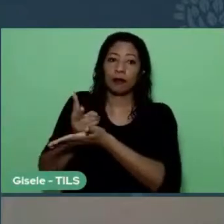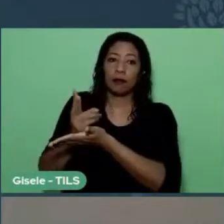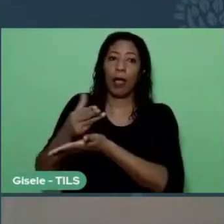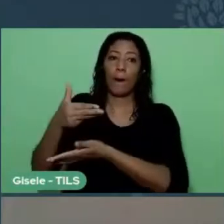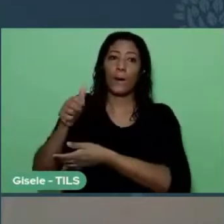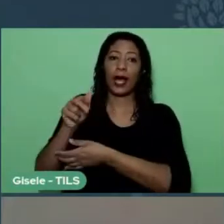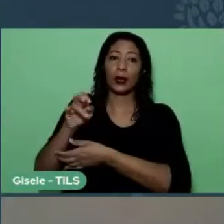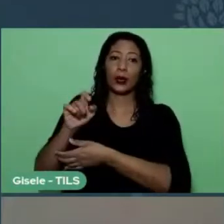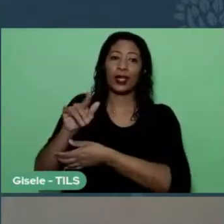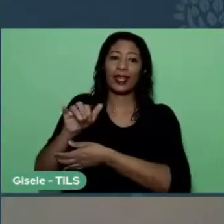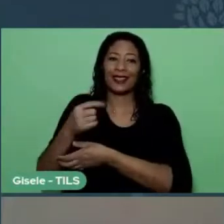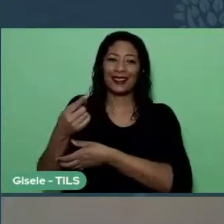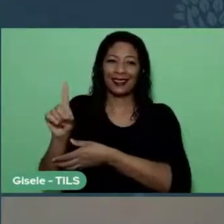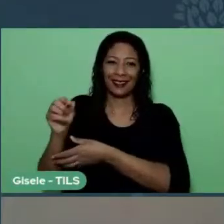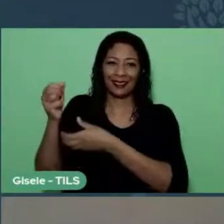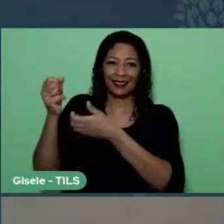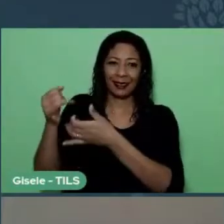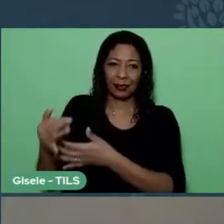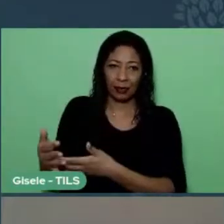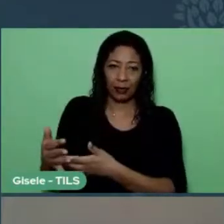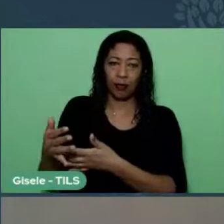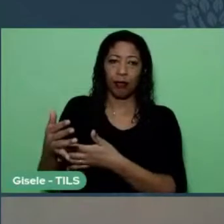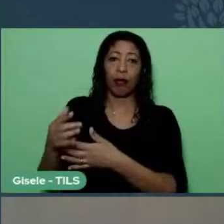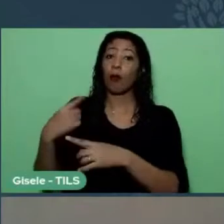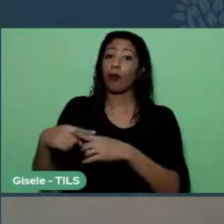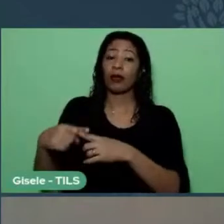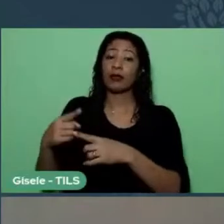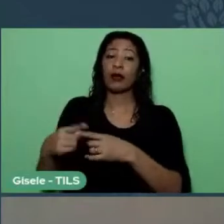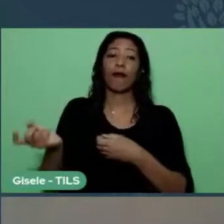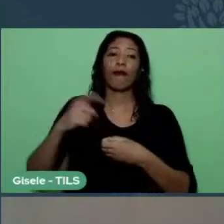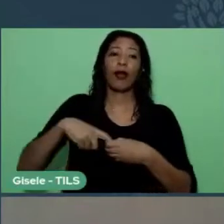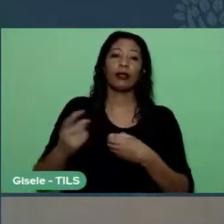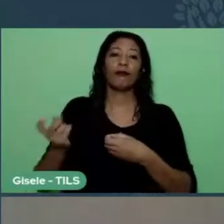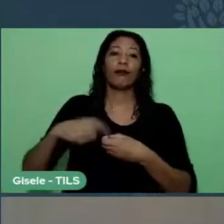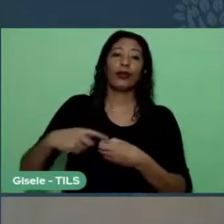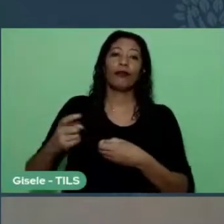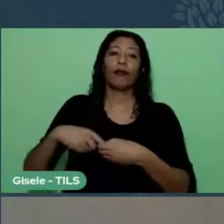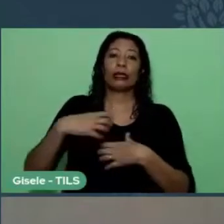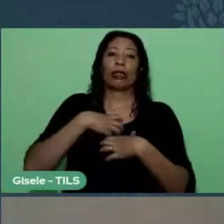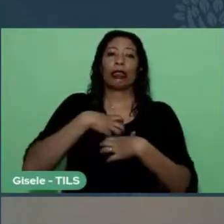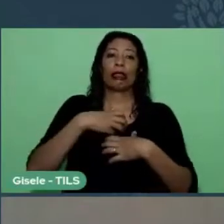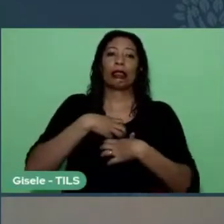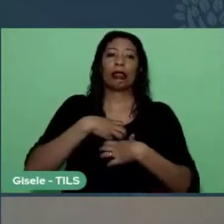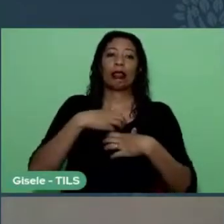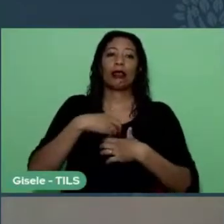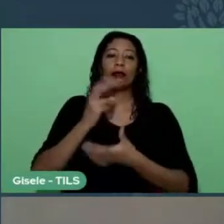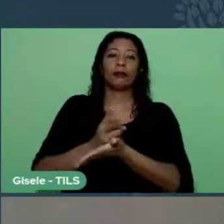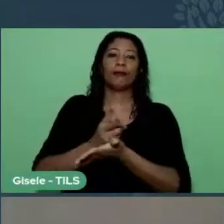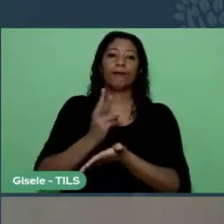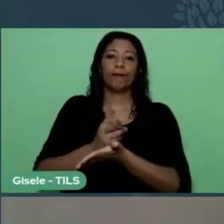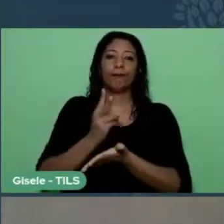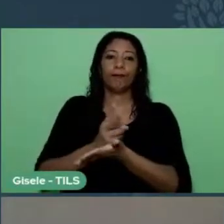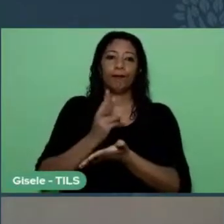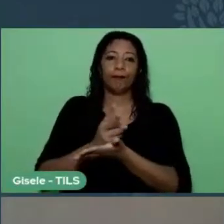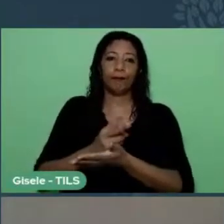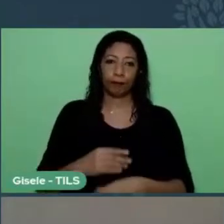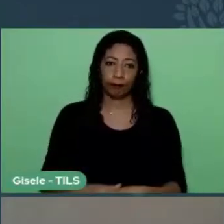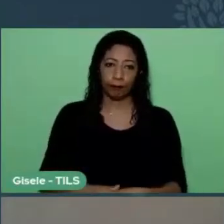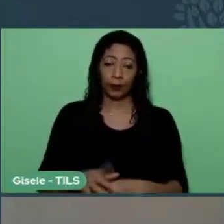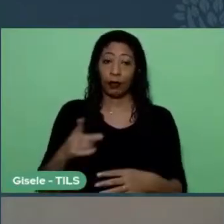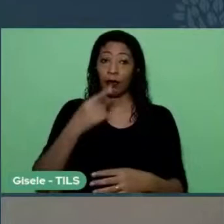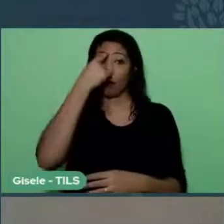comentou. Caso contrário, o tempo todo a gente vai ficar voltando com os sintomas de falta de ar. Então, lembrem, a doença é uma